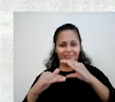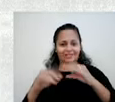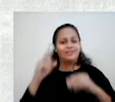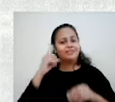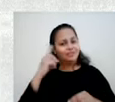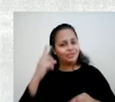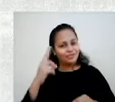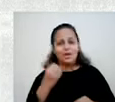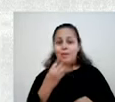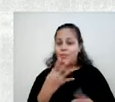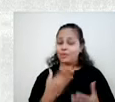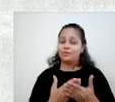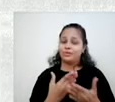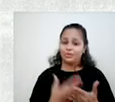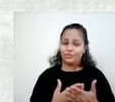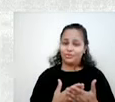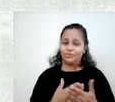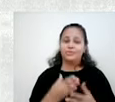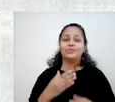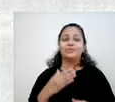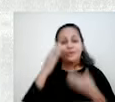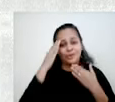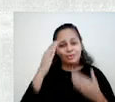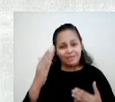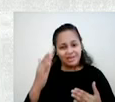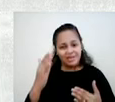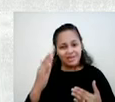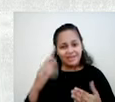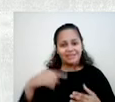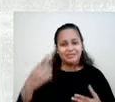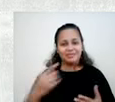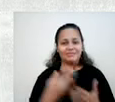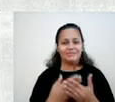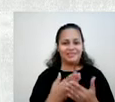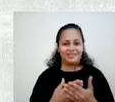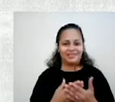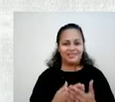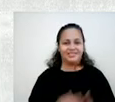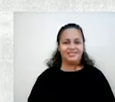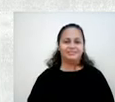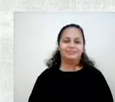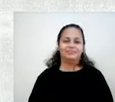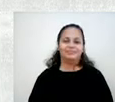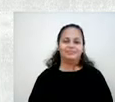dúvidas. Bons estudos, muito obrigado e até a nossa próxima aula.